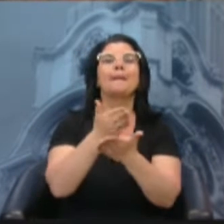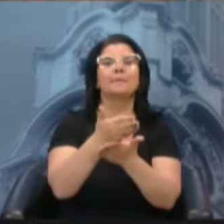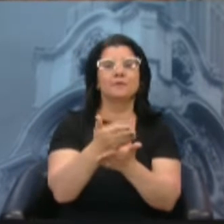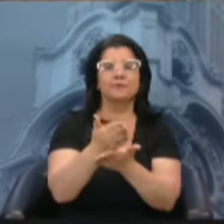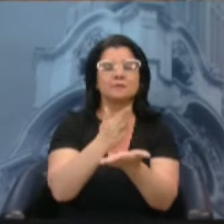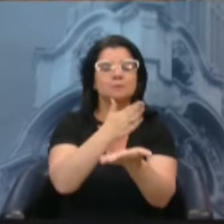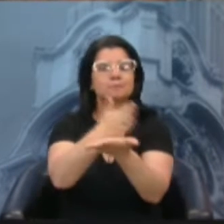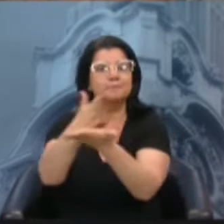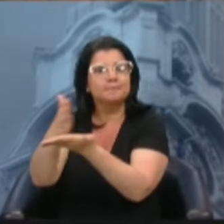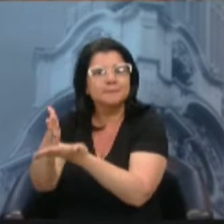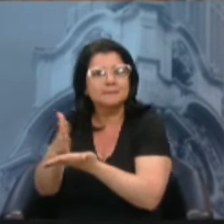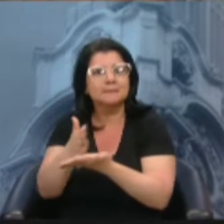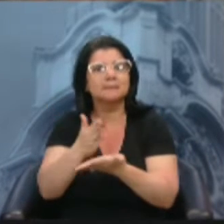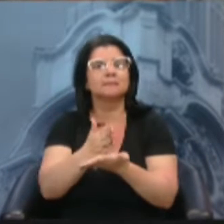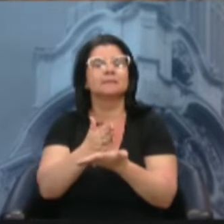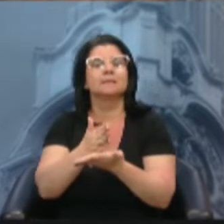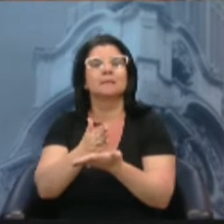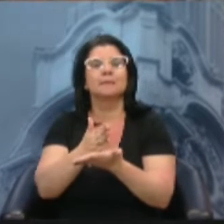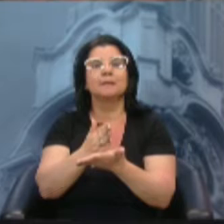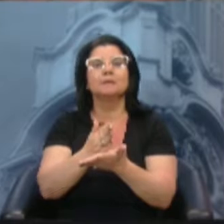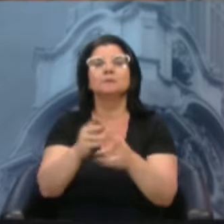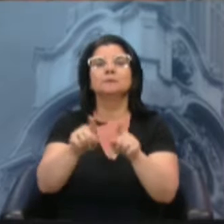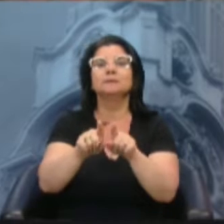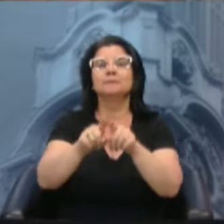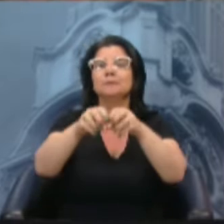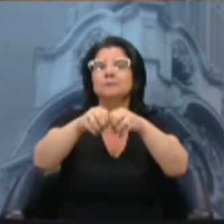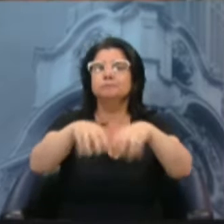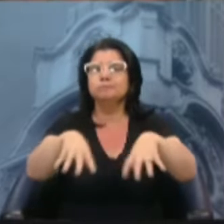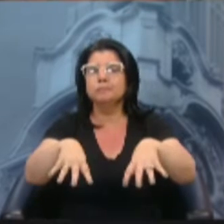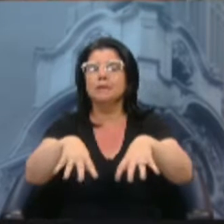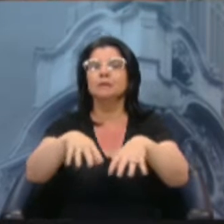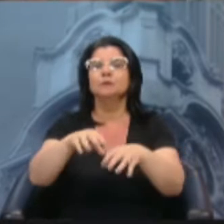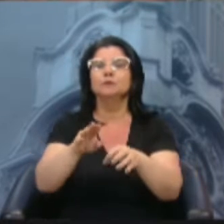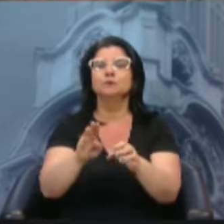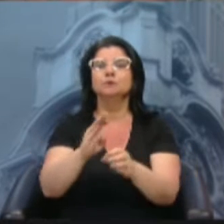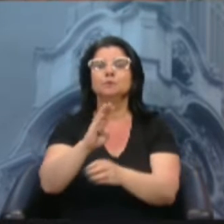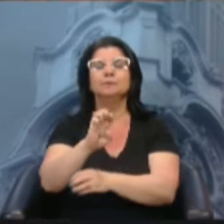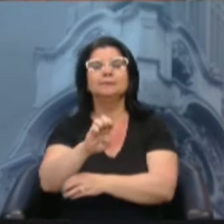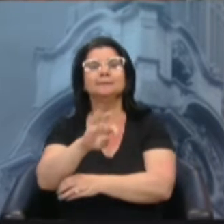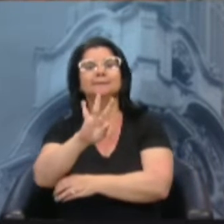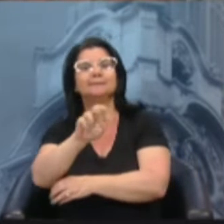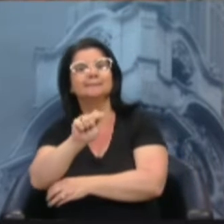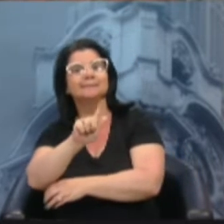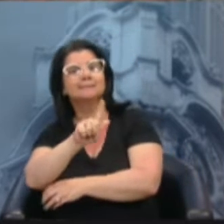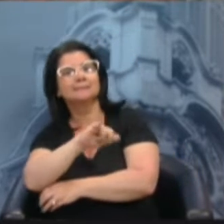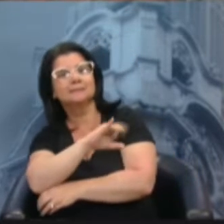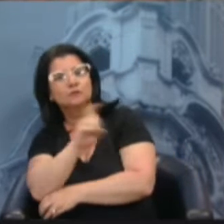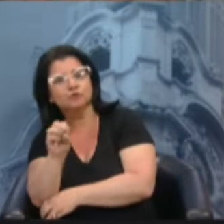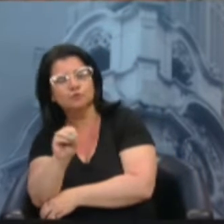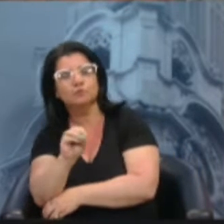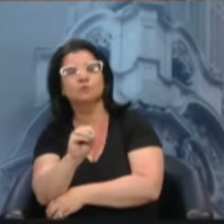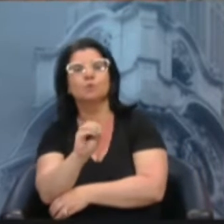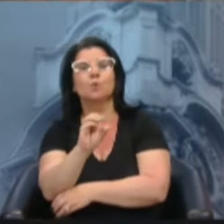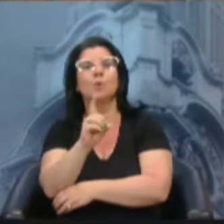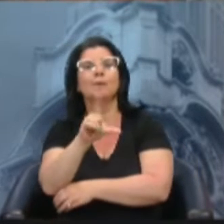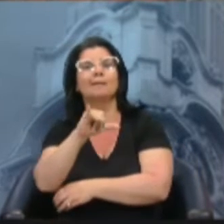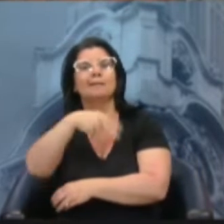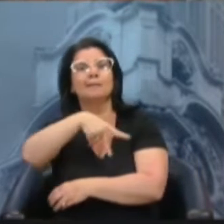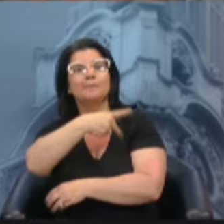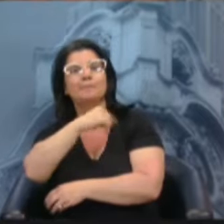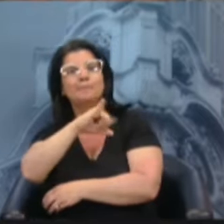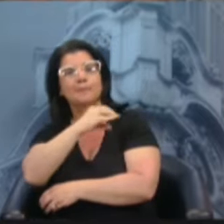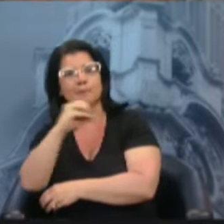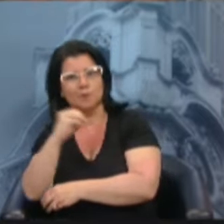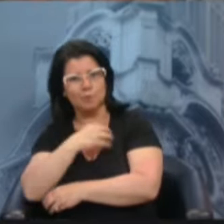e demolição do Estádio Olímpico. Essa proposição legislativa